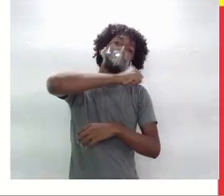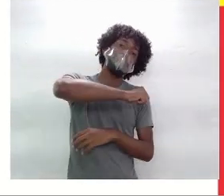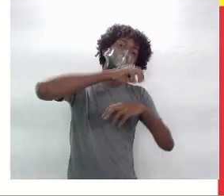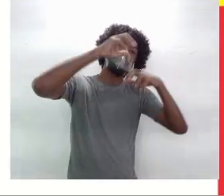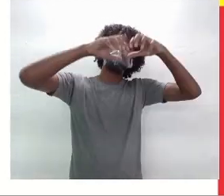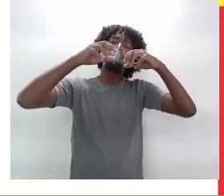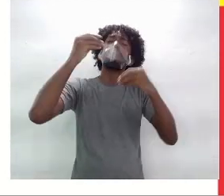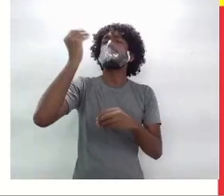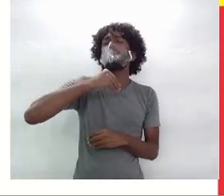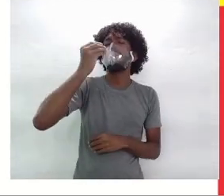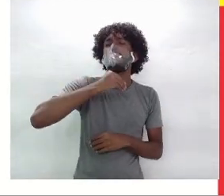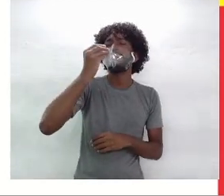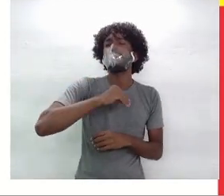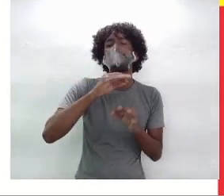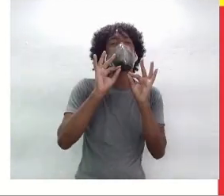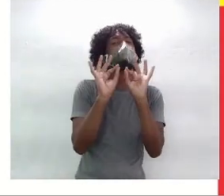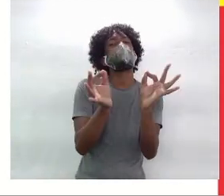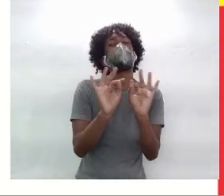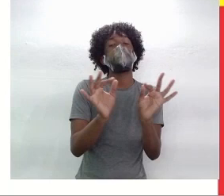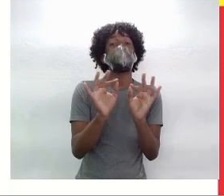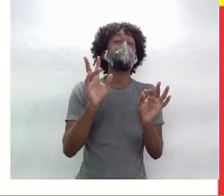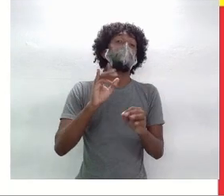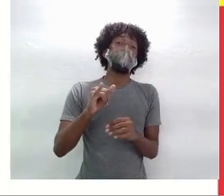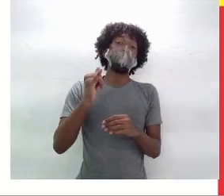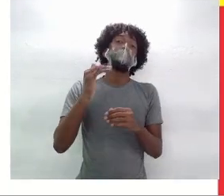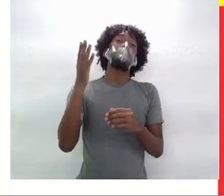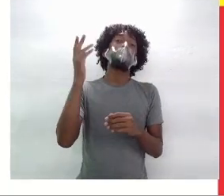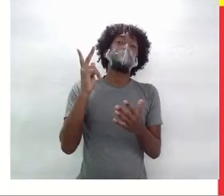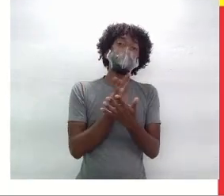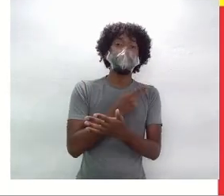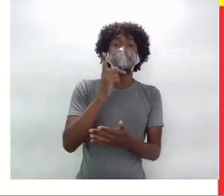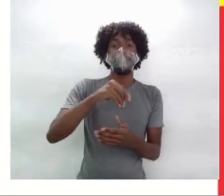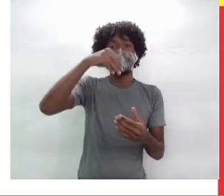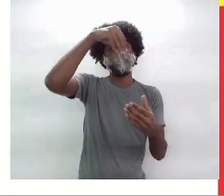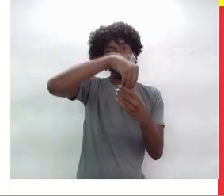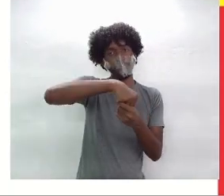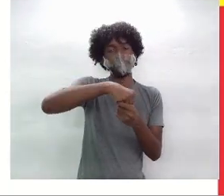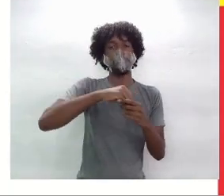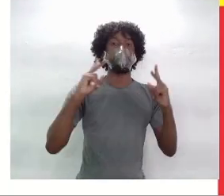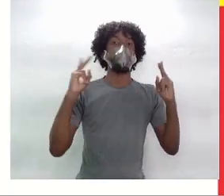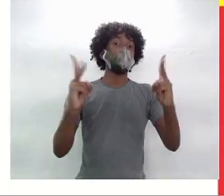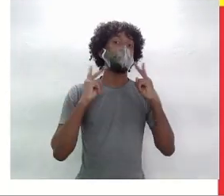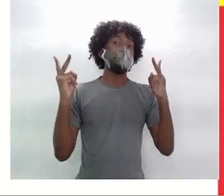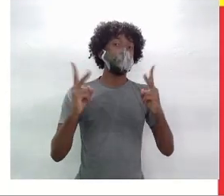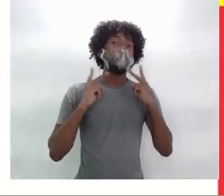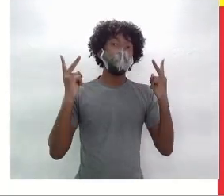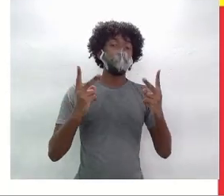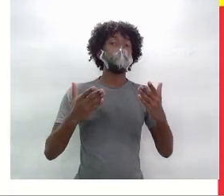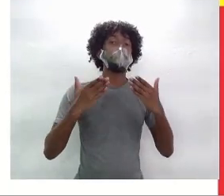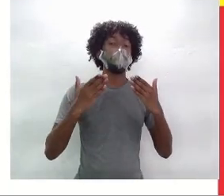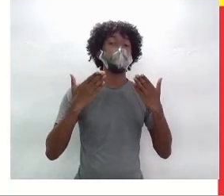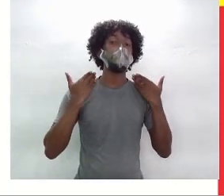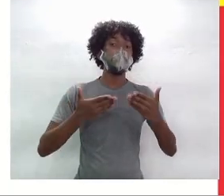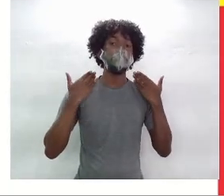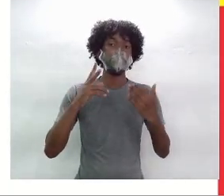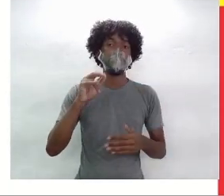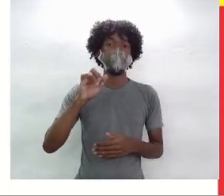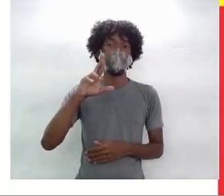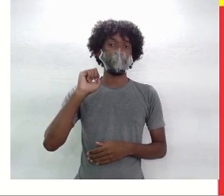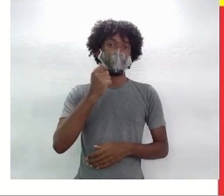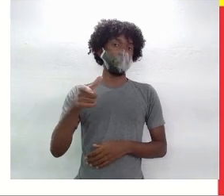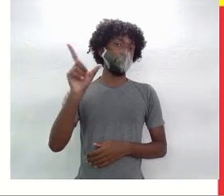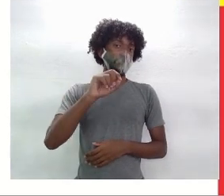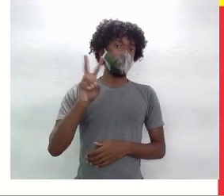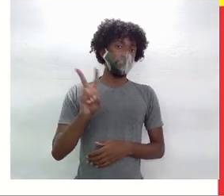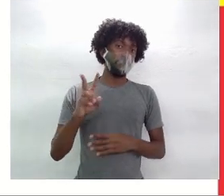chuvas fraquinhas, que justamente acontece no verão. E tem lugares que essa massa de ar quente